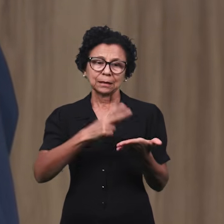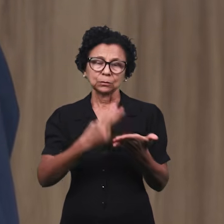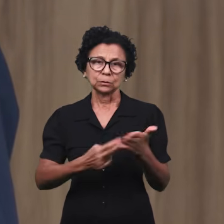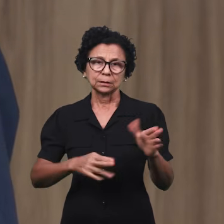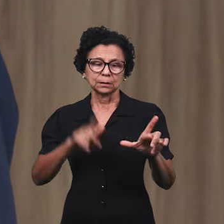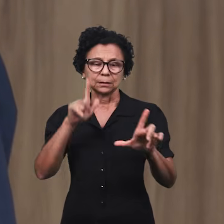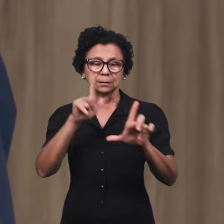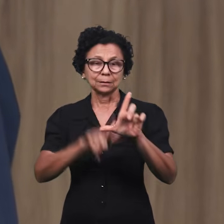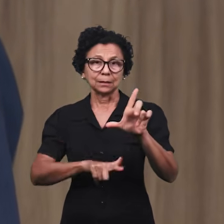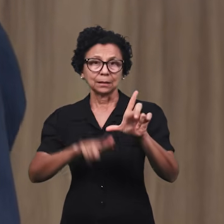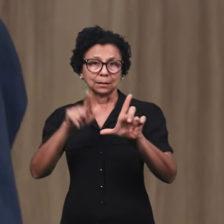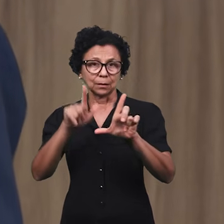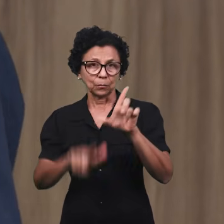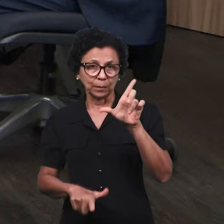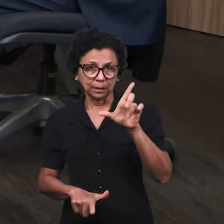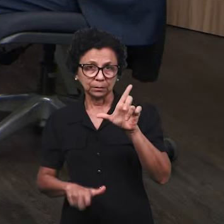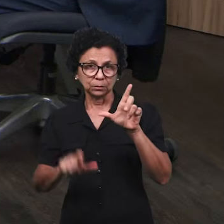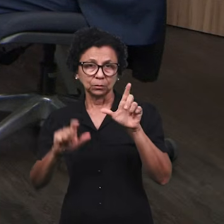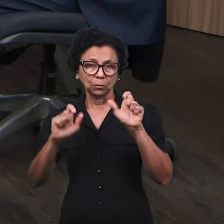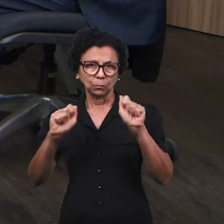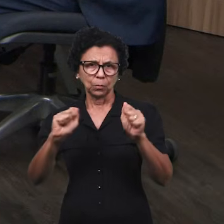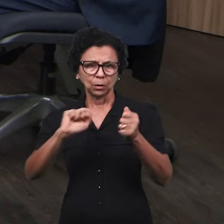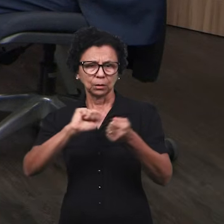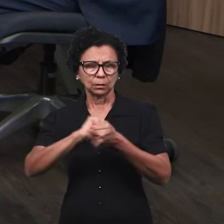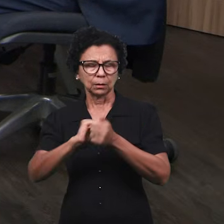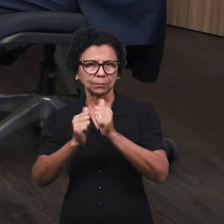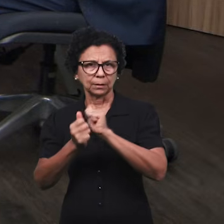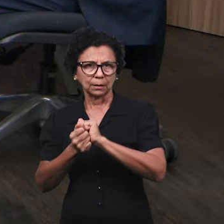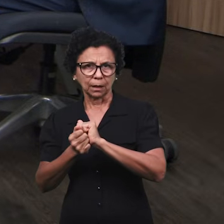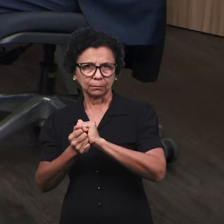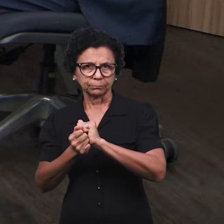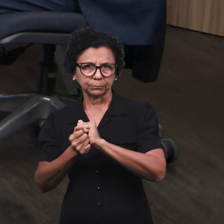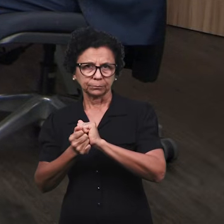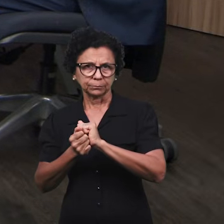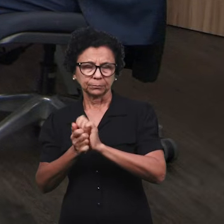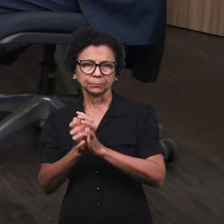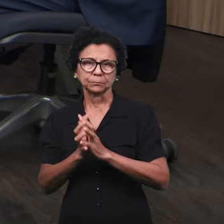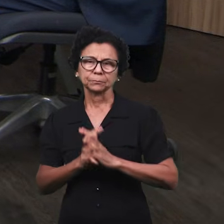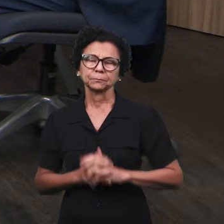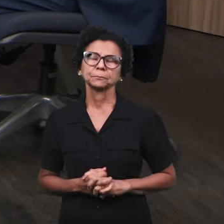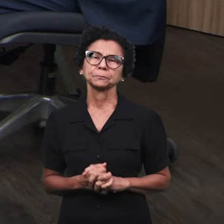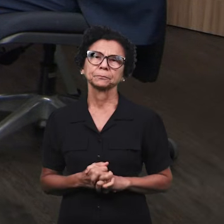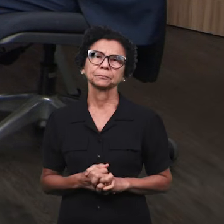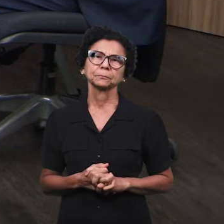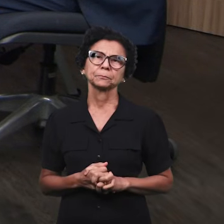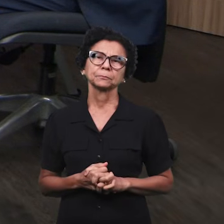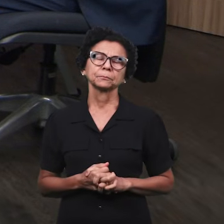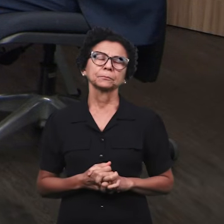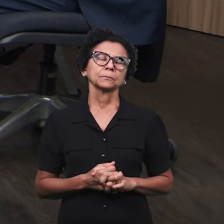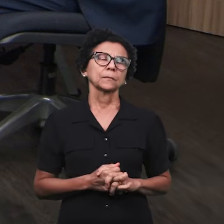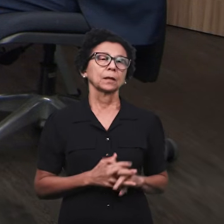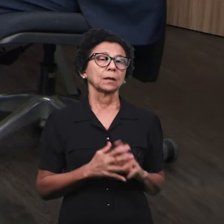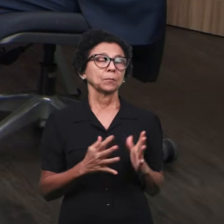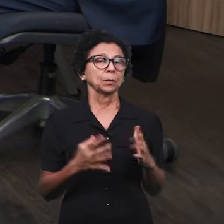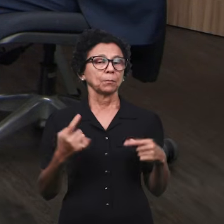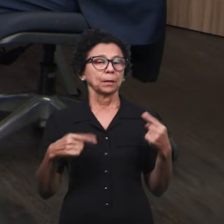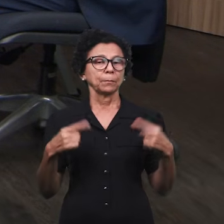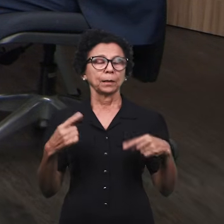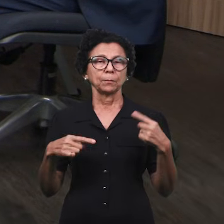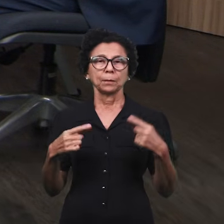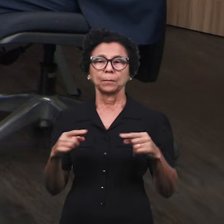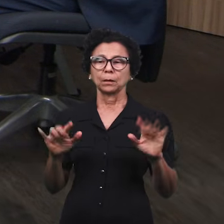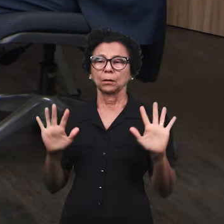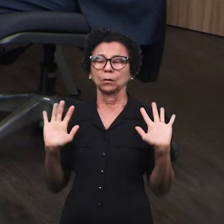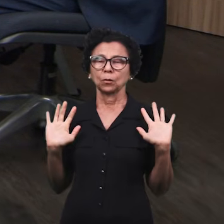pouco o entendimento dos irmãos? Uma ótima pergunta, Moisés. Existe até uma discussão, né? O intérprete tem que ser neutro e